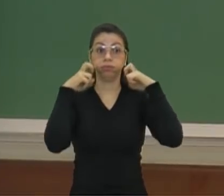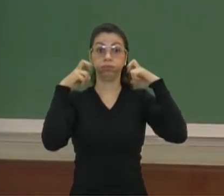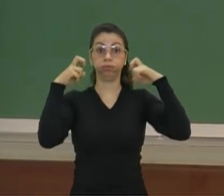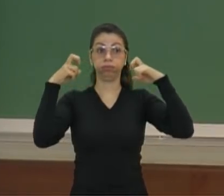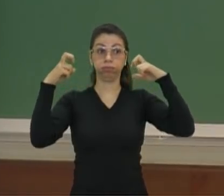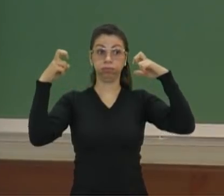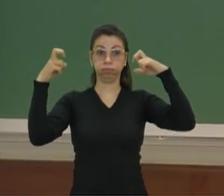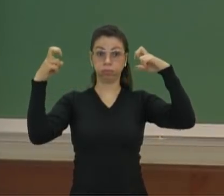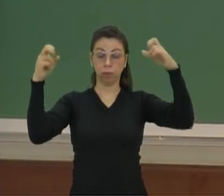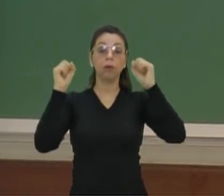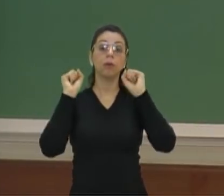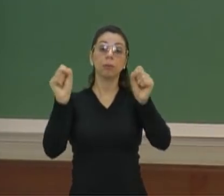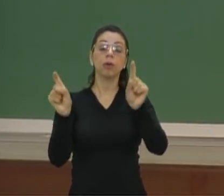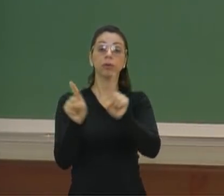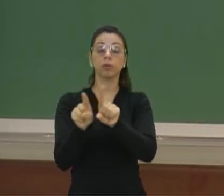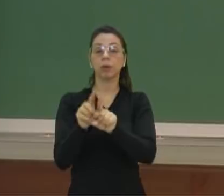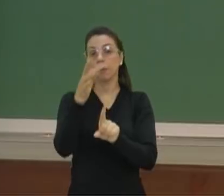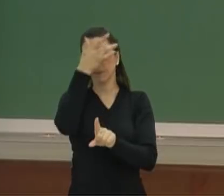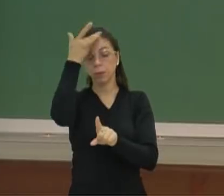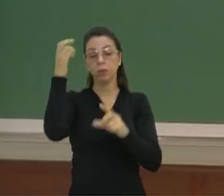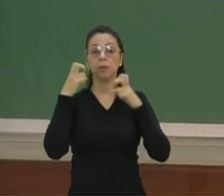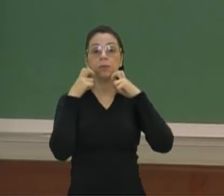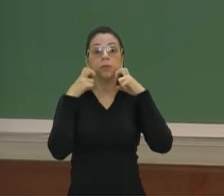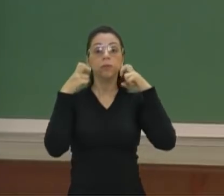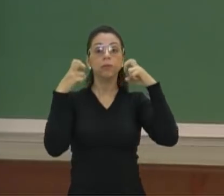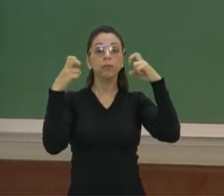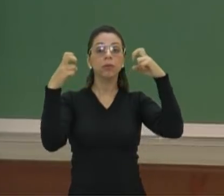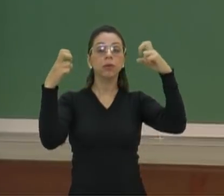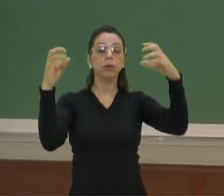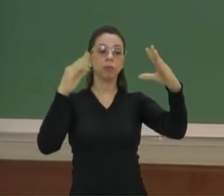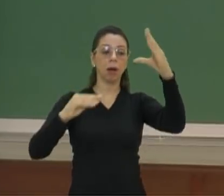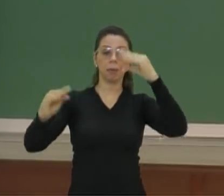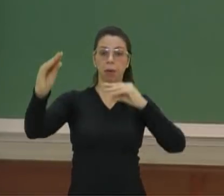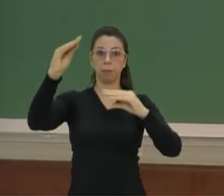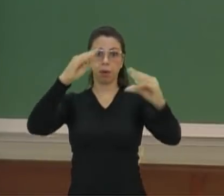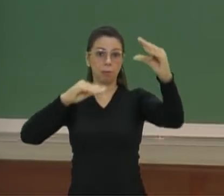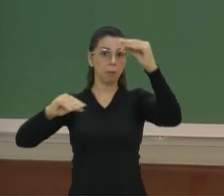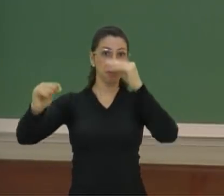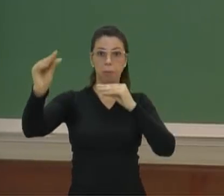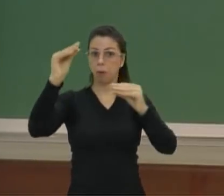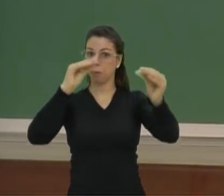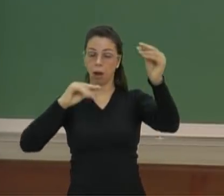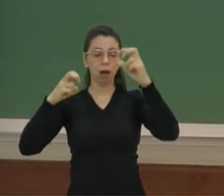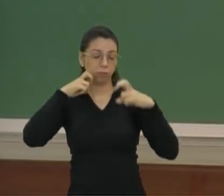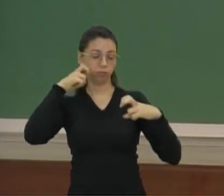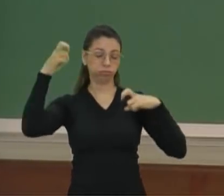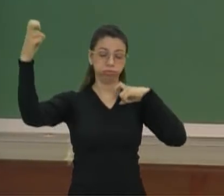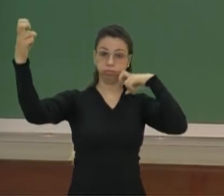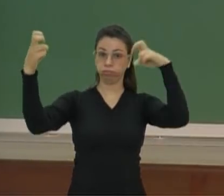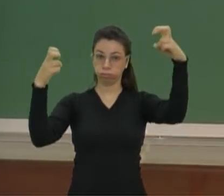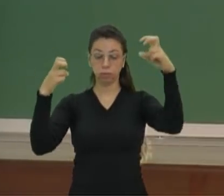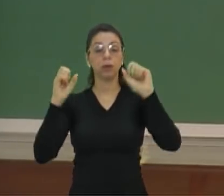né? Então, pode ser uma pessoa já aumentando a conversa, gritando com outra.